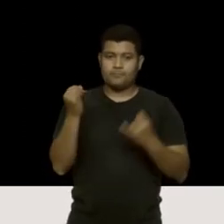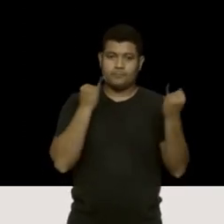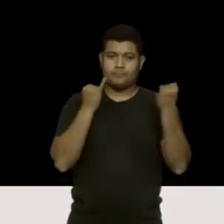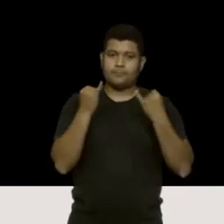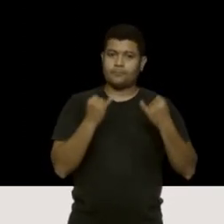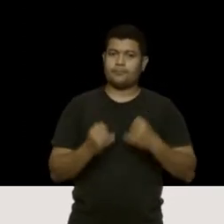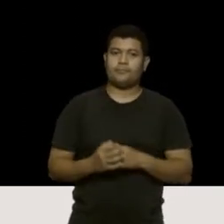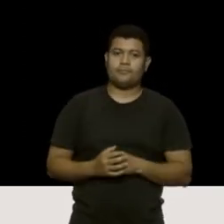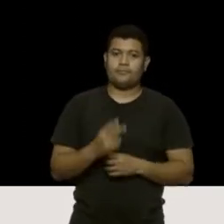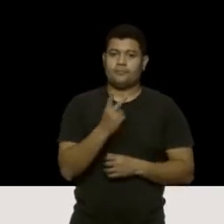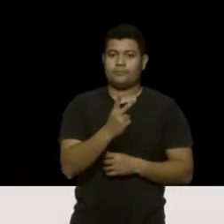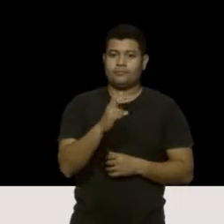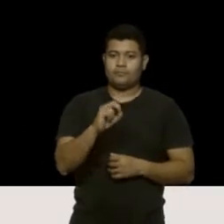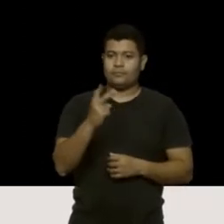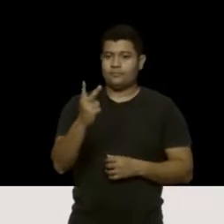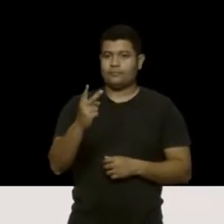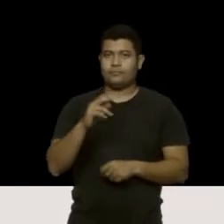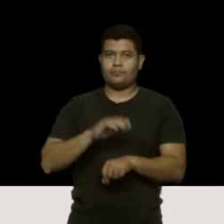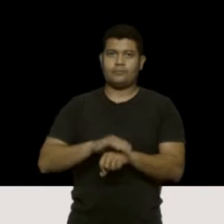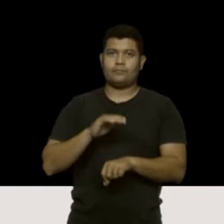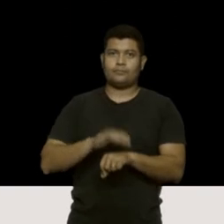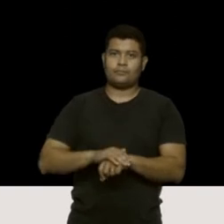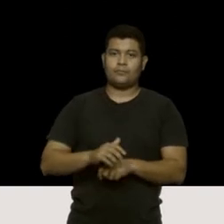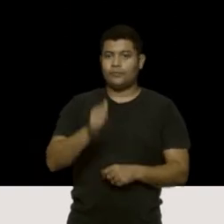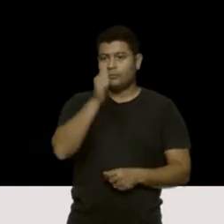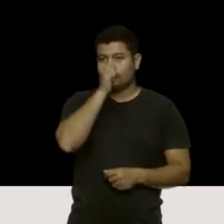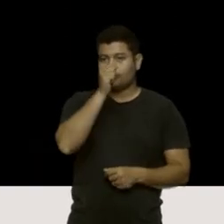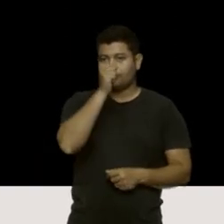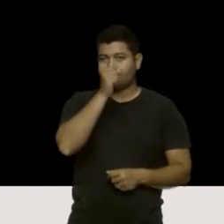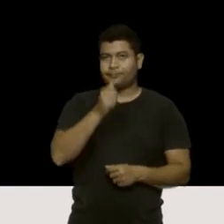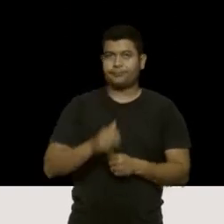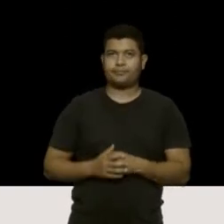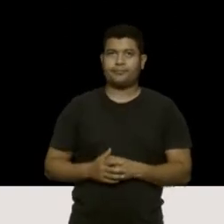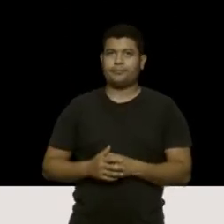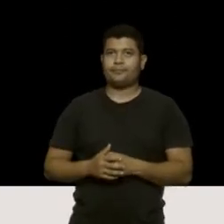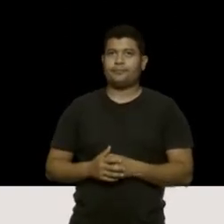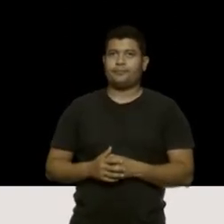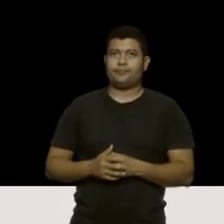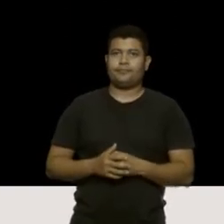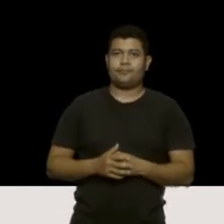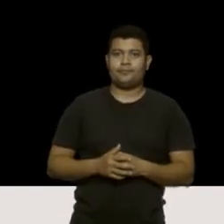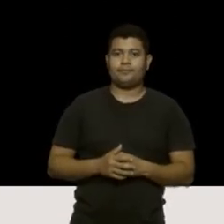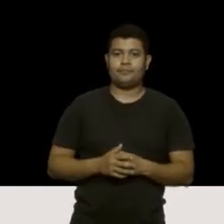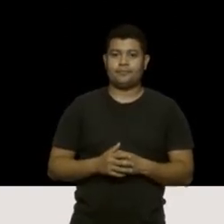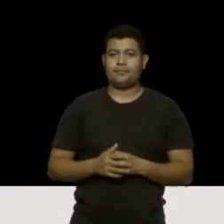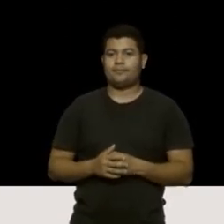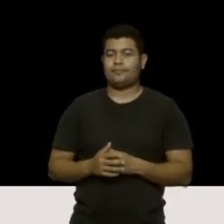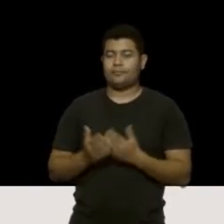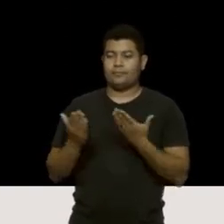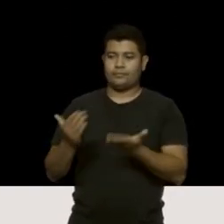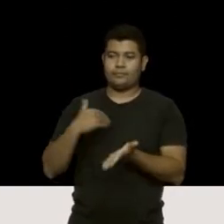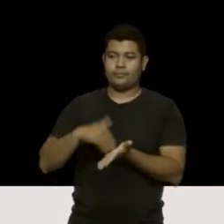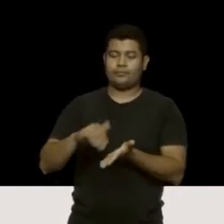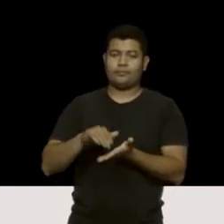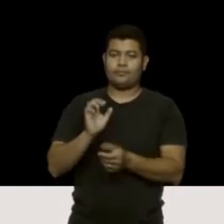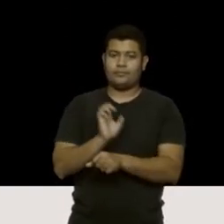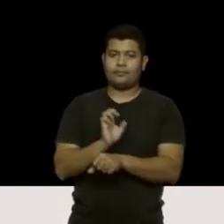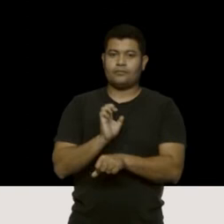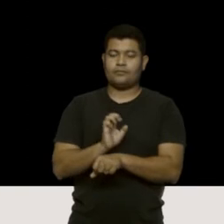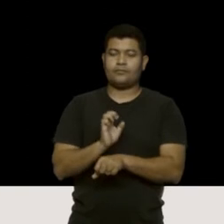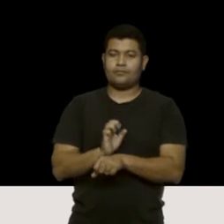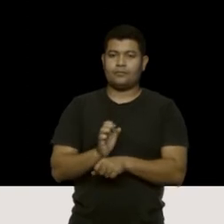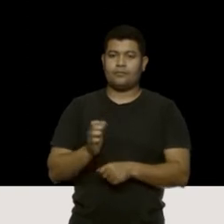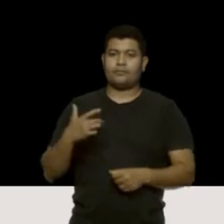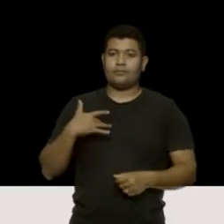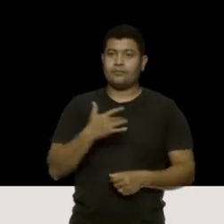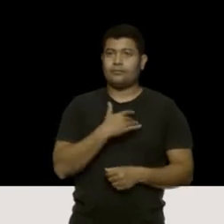informações 202, autor deputado João Amin, dirigido ao secretário de Estado da Saúde,